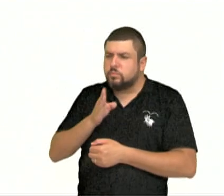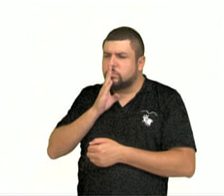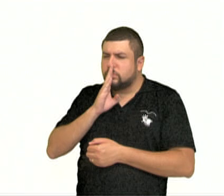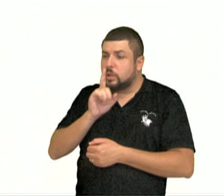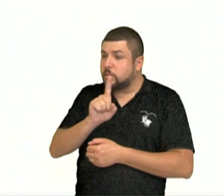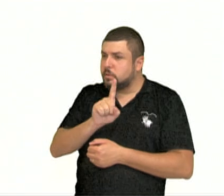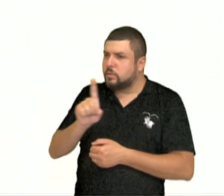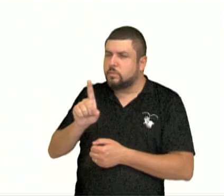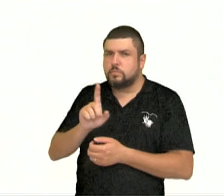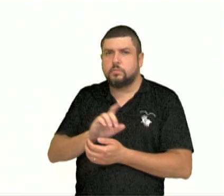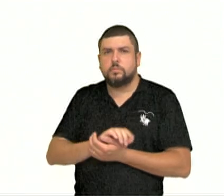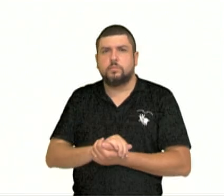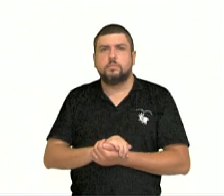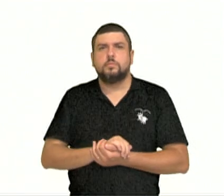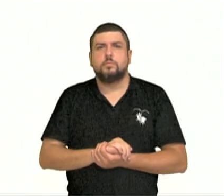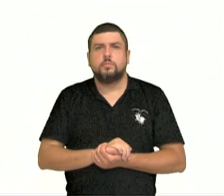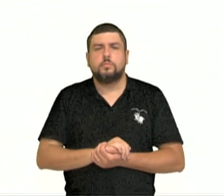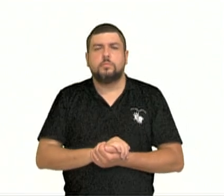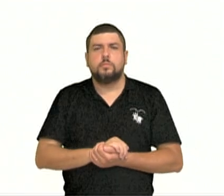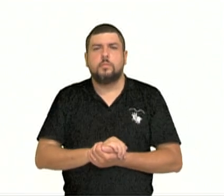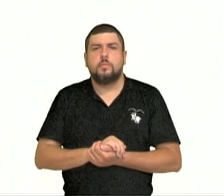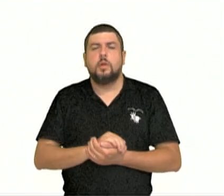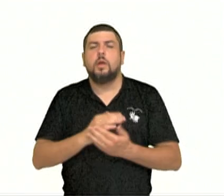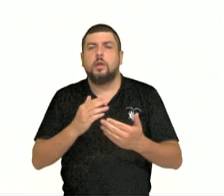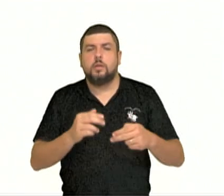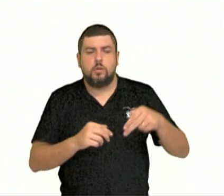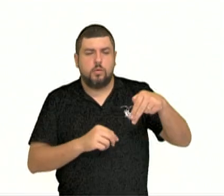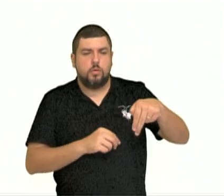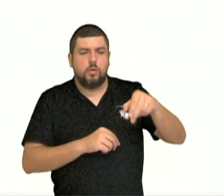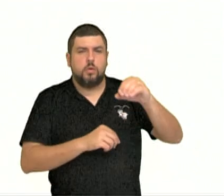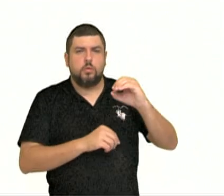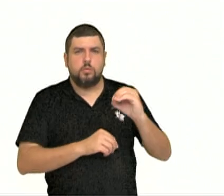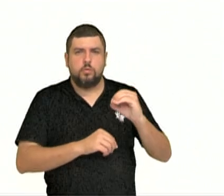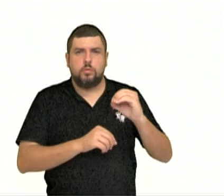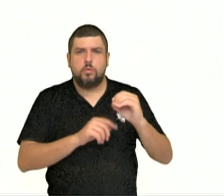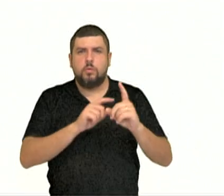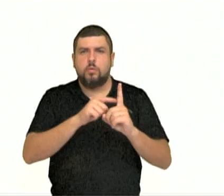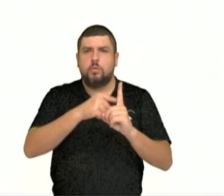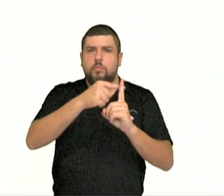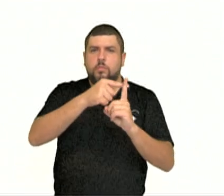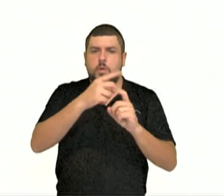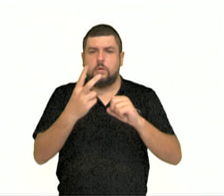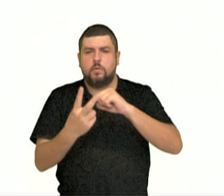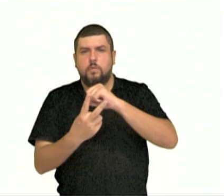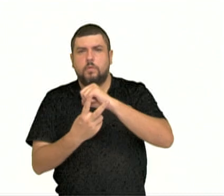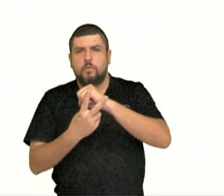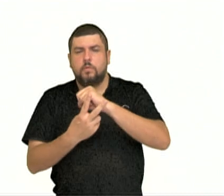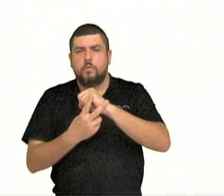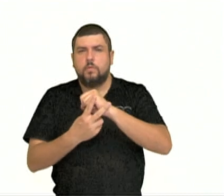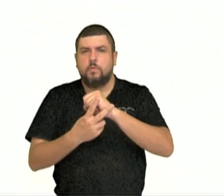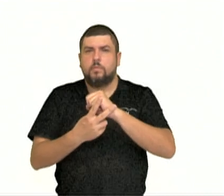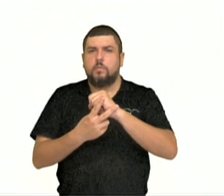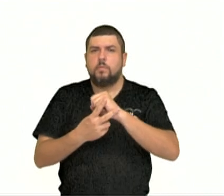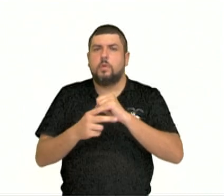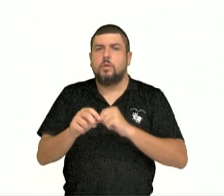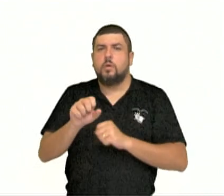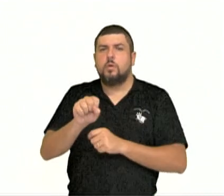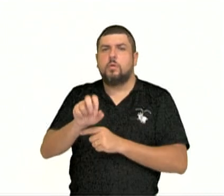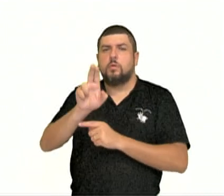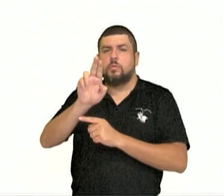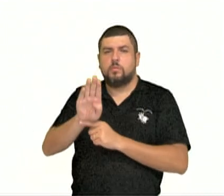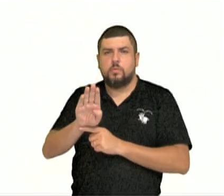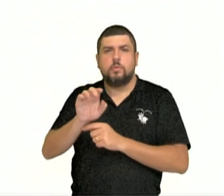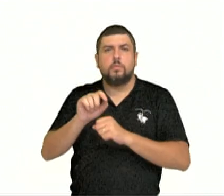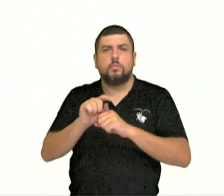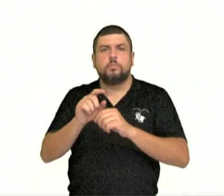Veja como fica o resultado. O no mais o verbo no presente subjuntivo. No te calhes, no llores. Então,